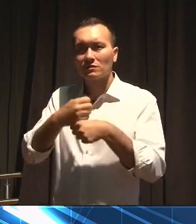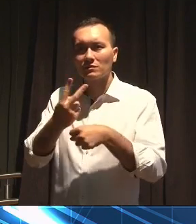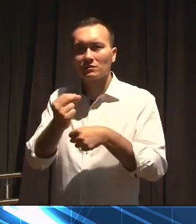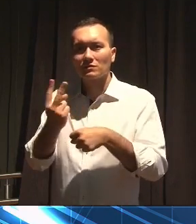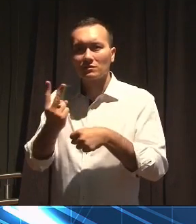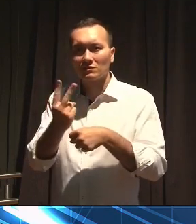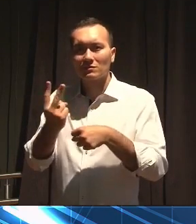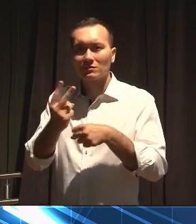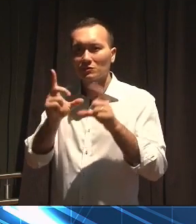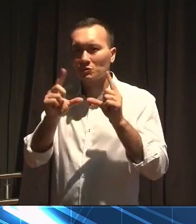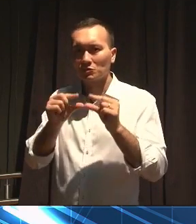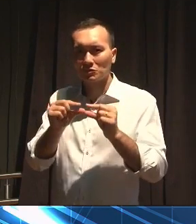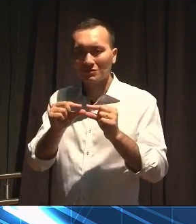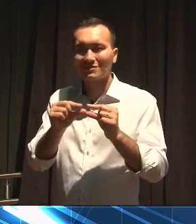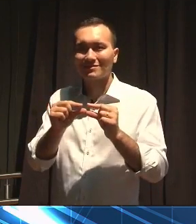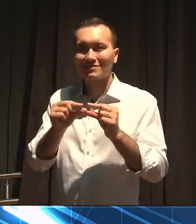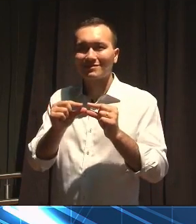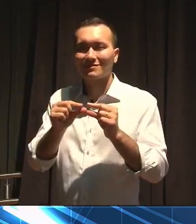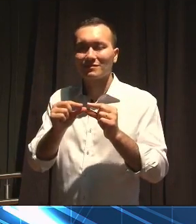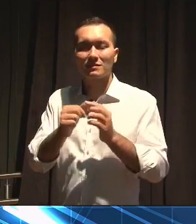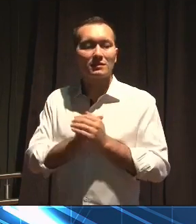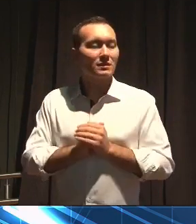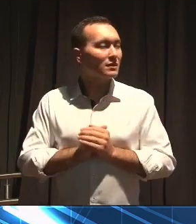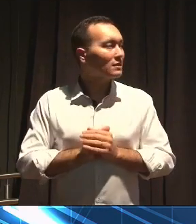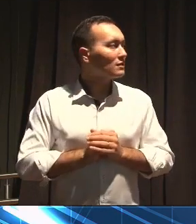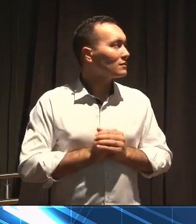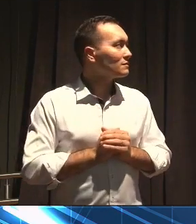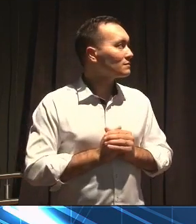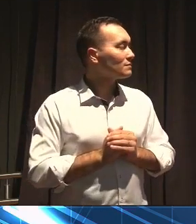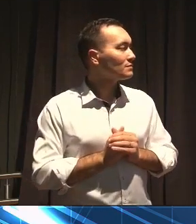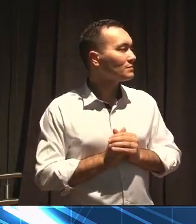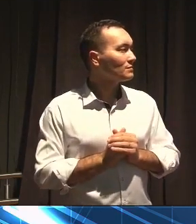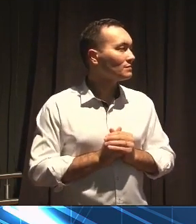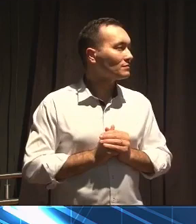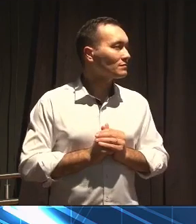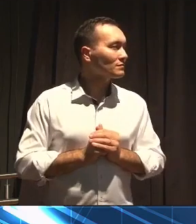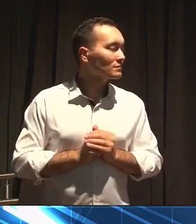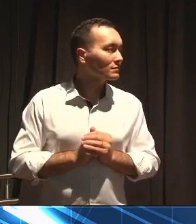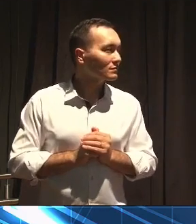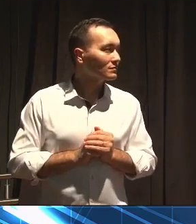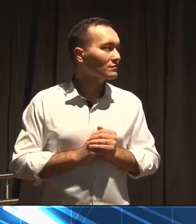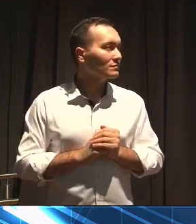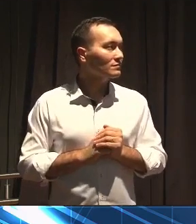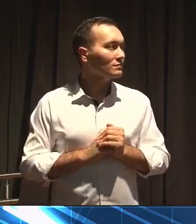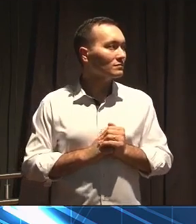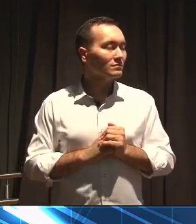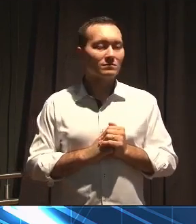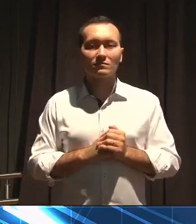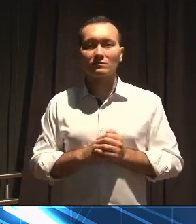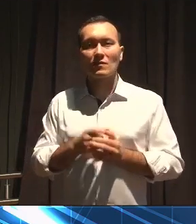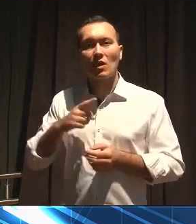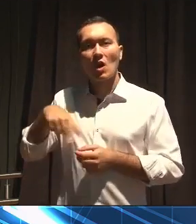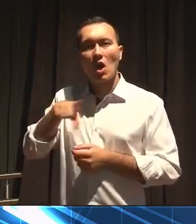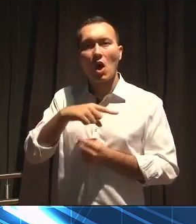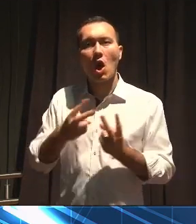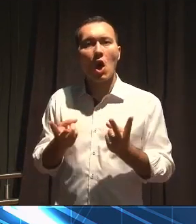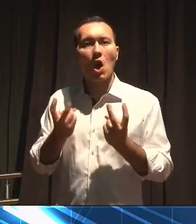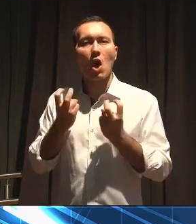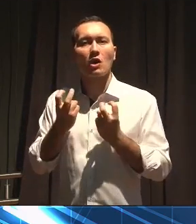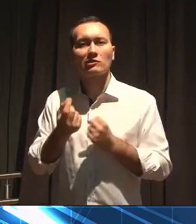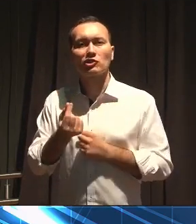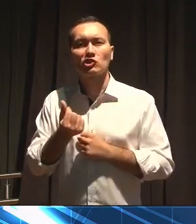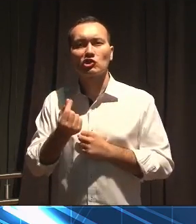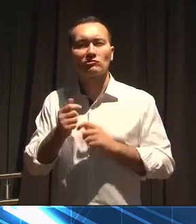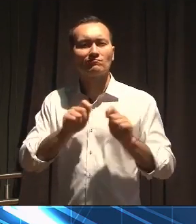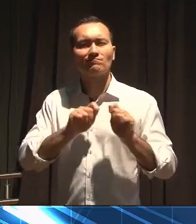nós fizemos esse trabalho, e principalmente a partir de outubro de 2021, nós começamos a ter uma disponibilidade muito maior.